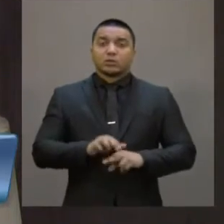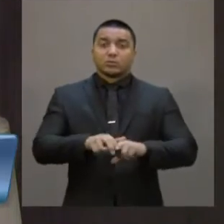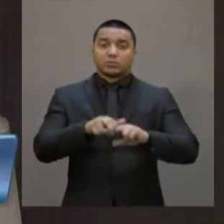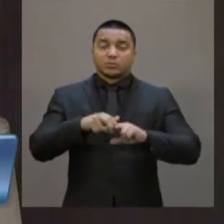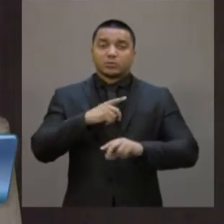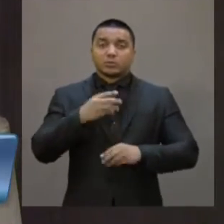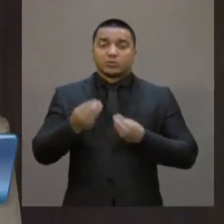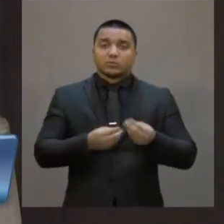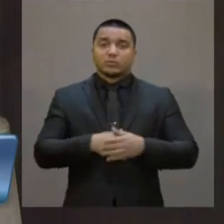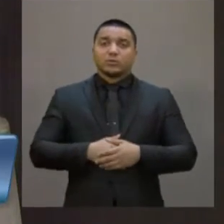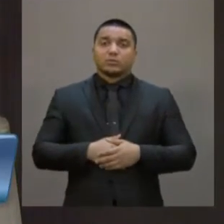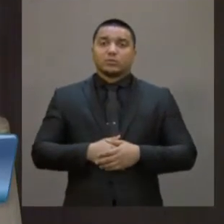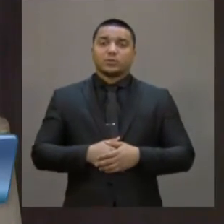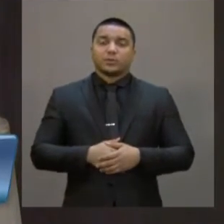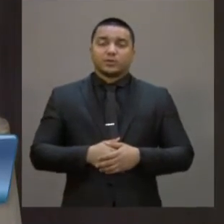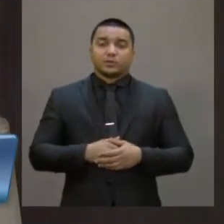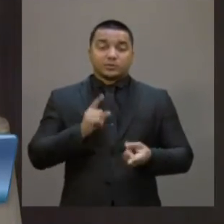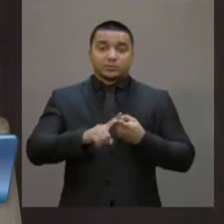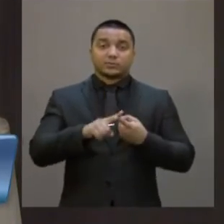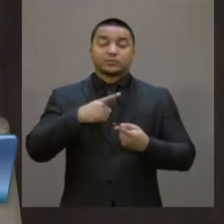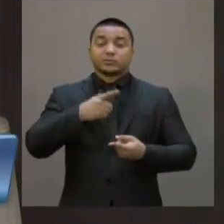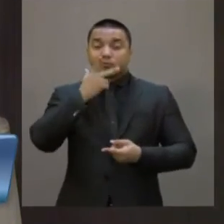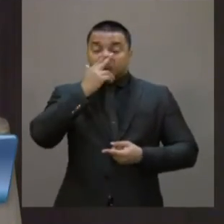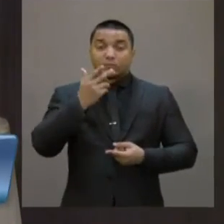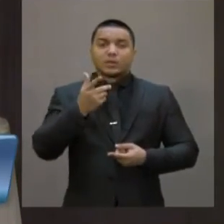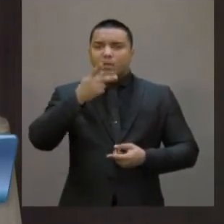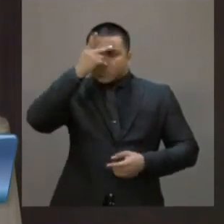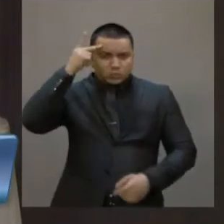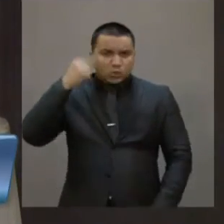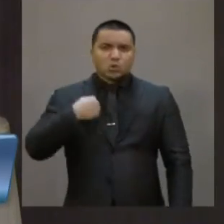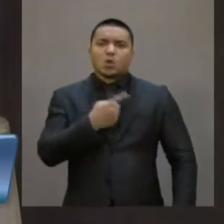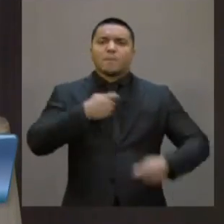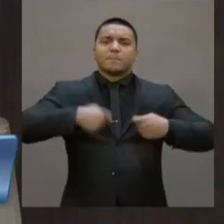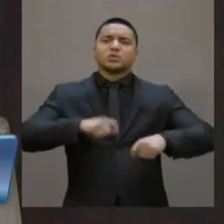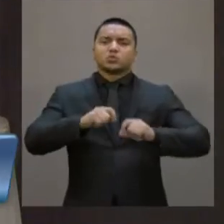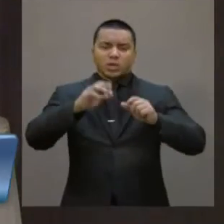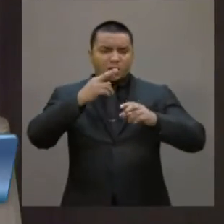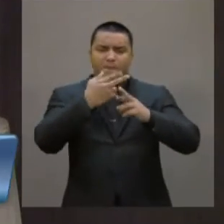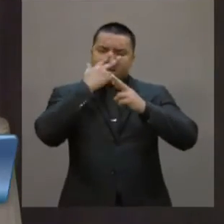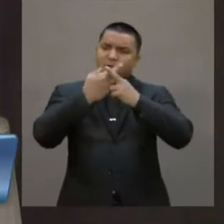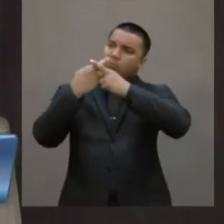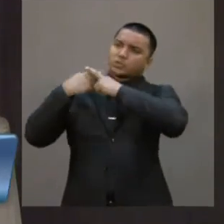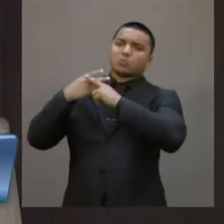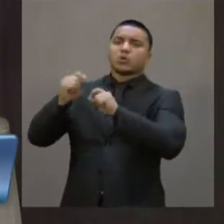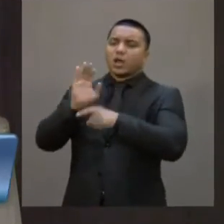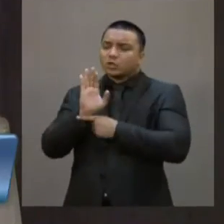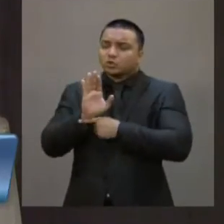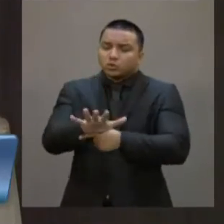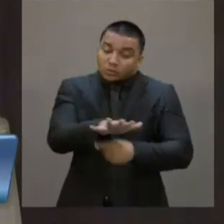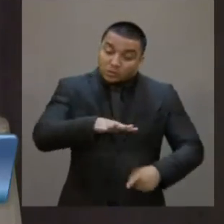dizer aqui que a quem nós devemos responsabilidade é ao povo do